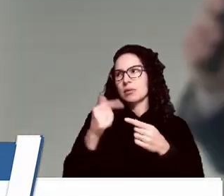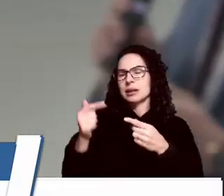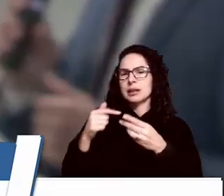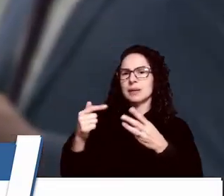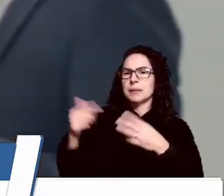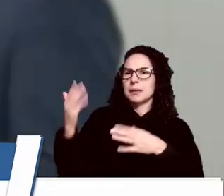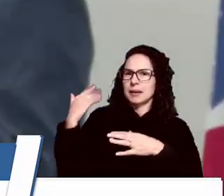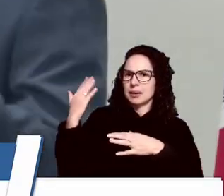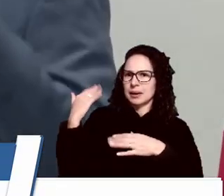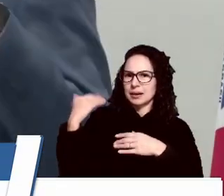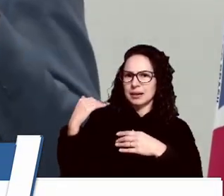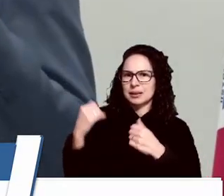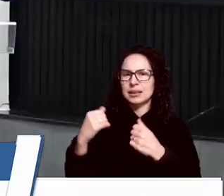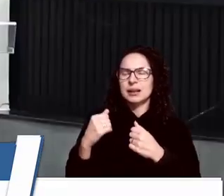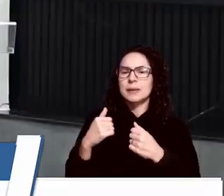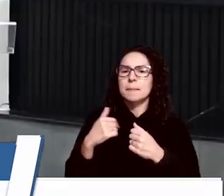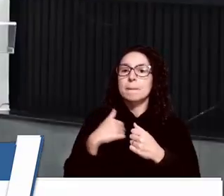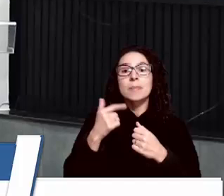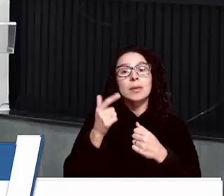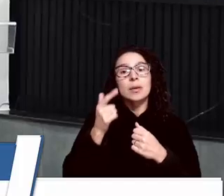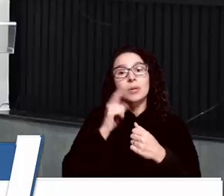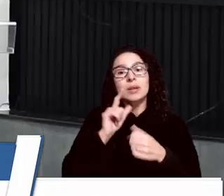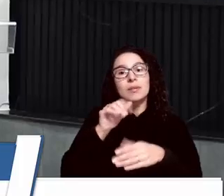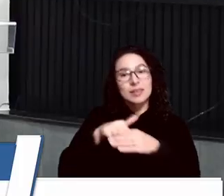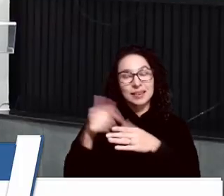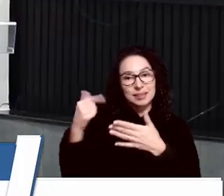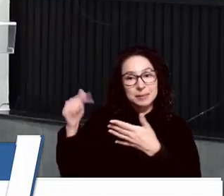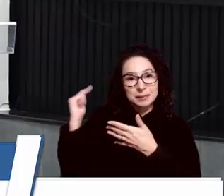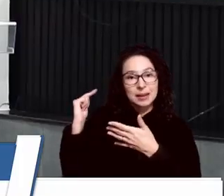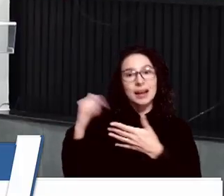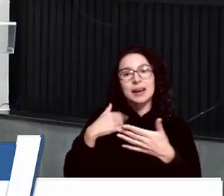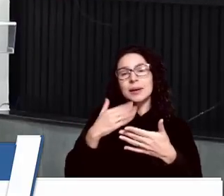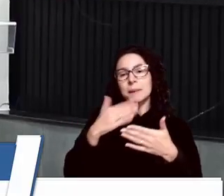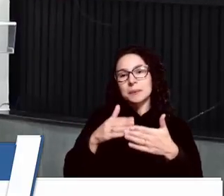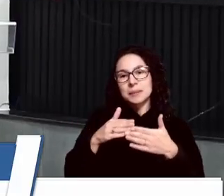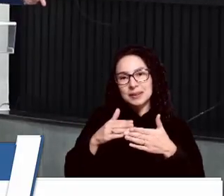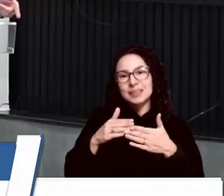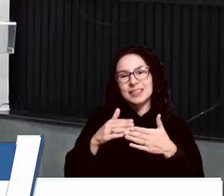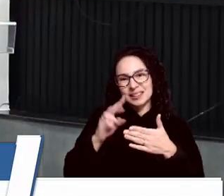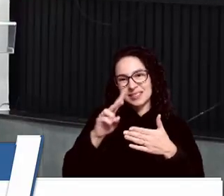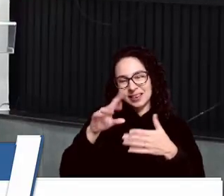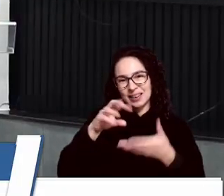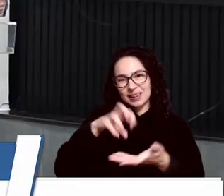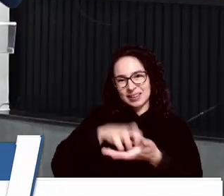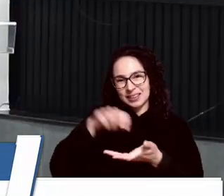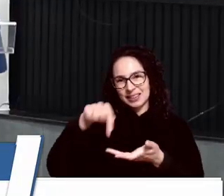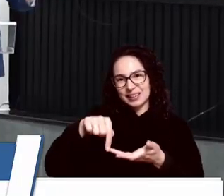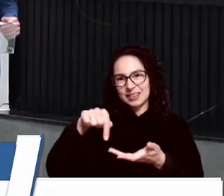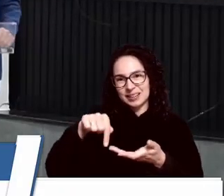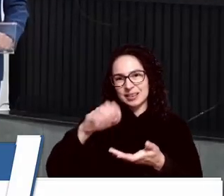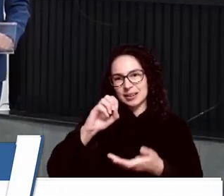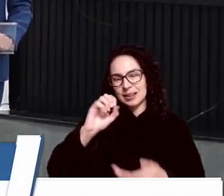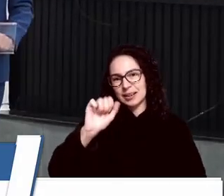e, por coincidência, ela seria votada semana passada. Aí a gente já sabia que seria aqui na OAB Franca